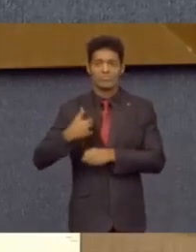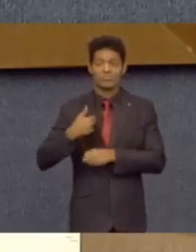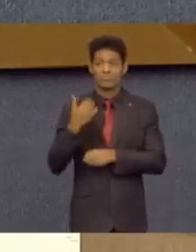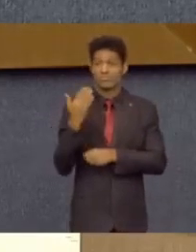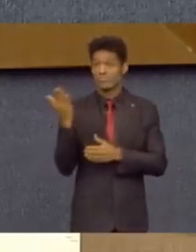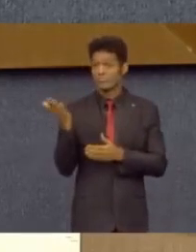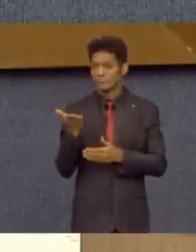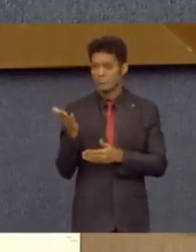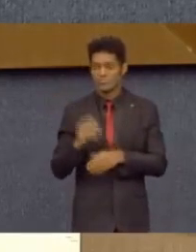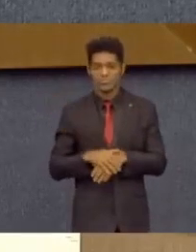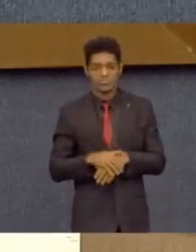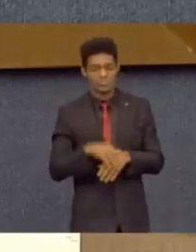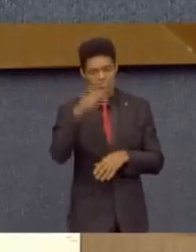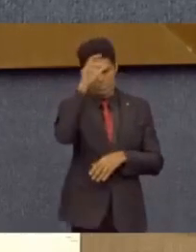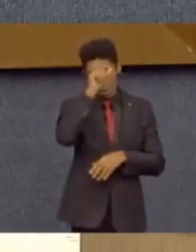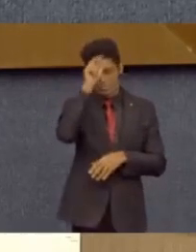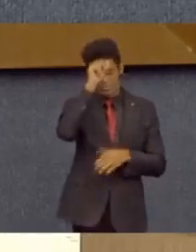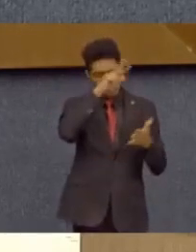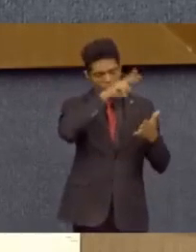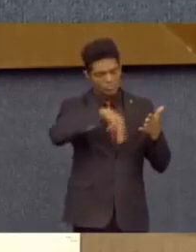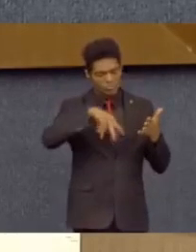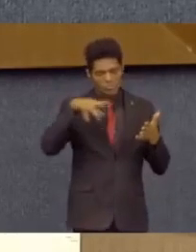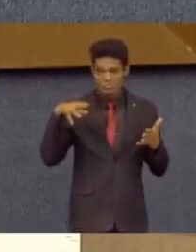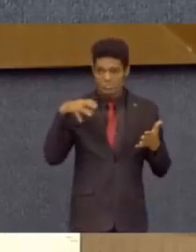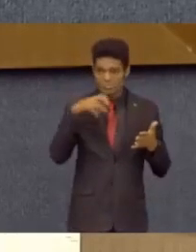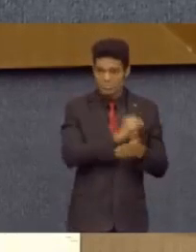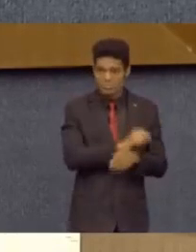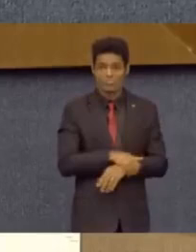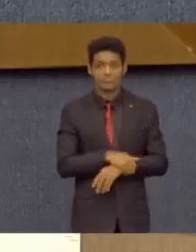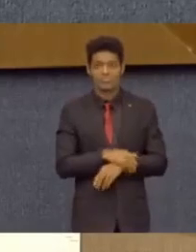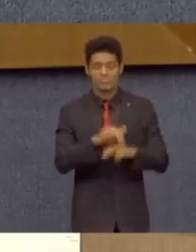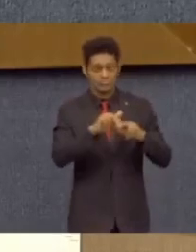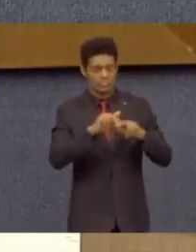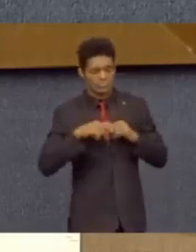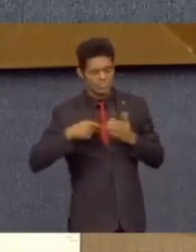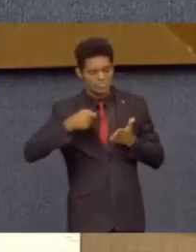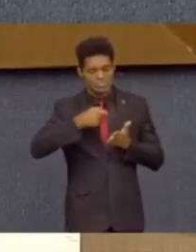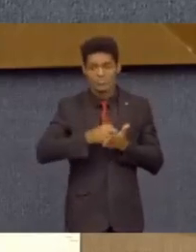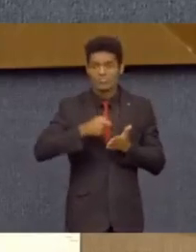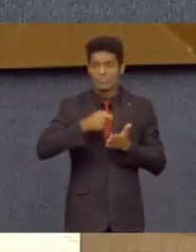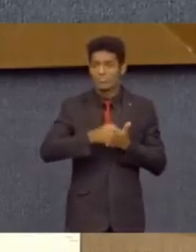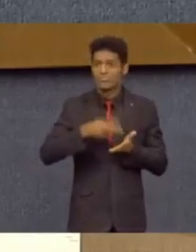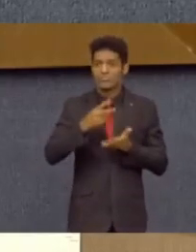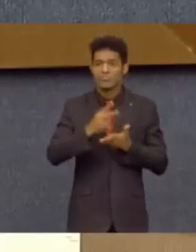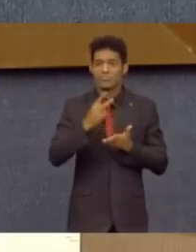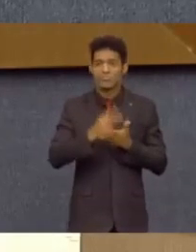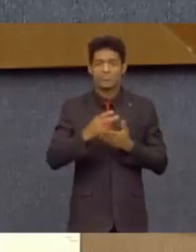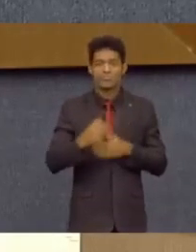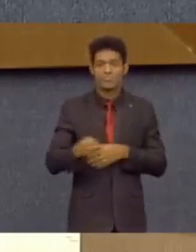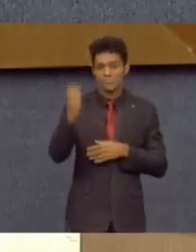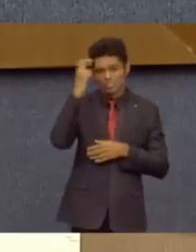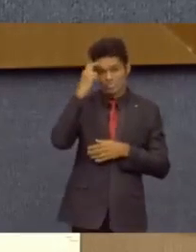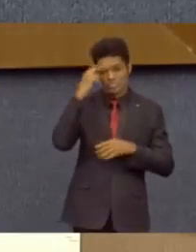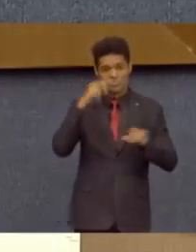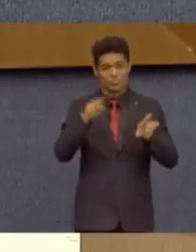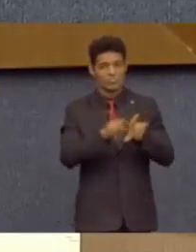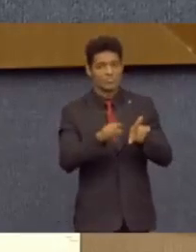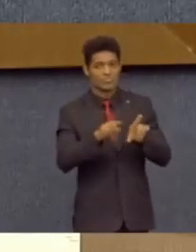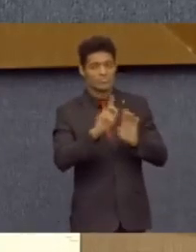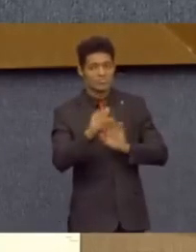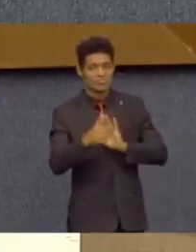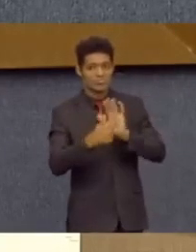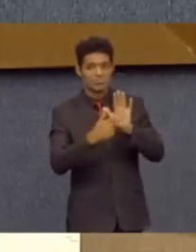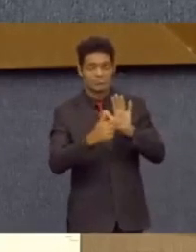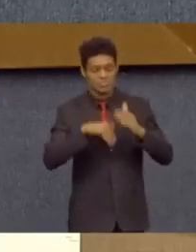aprendeu a ler com rapidez. Dado o seu esforço e inteligência, apresentou desempenho